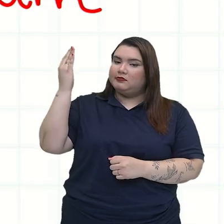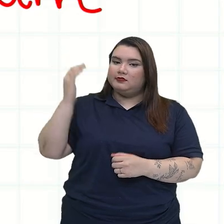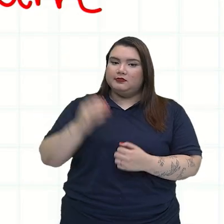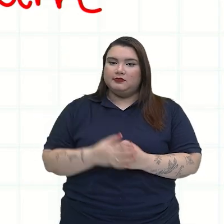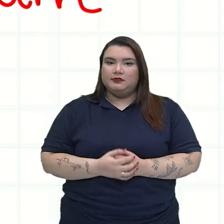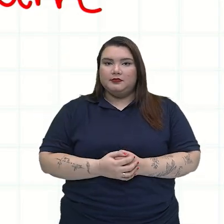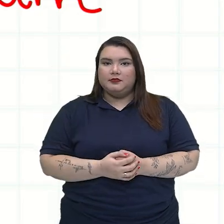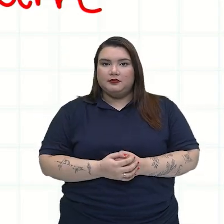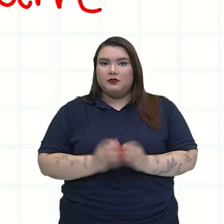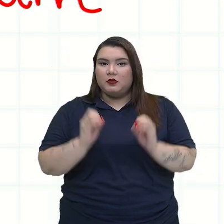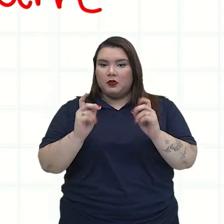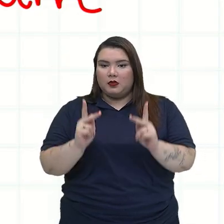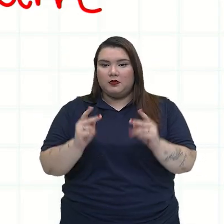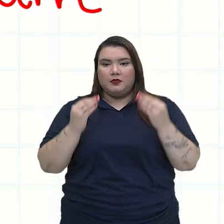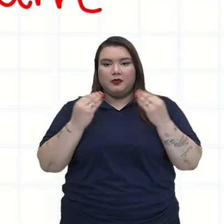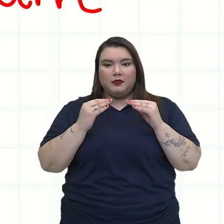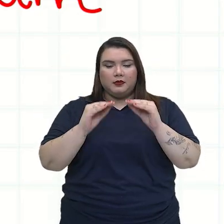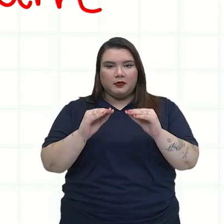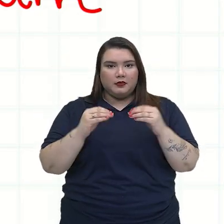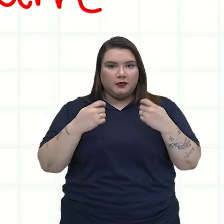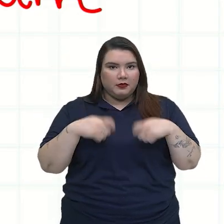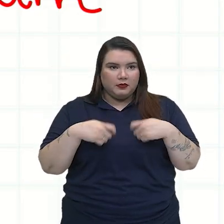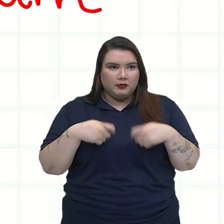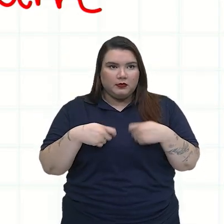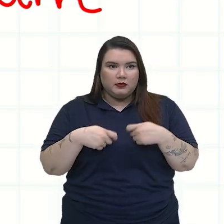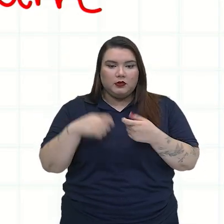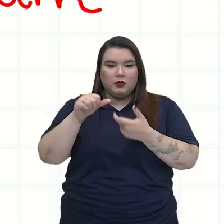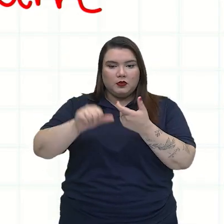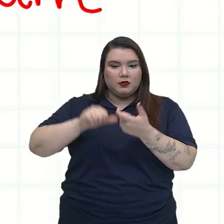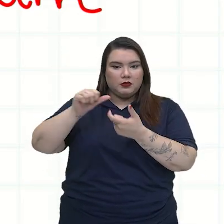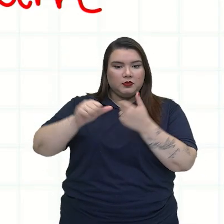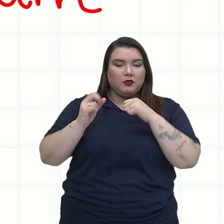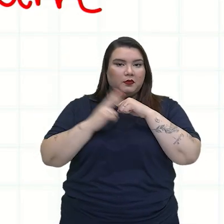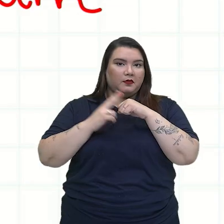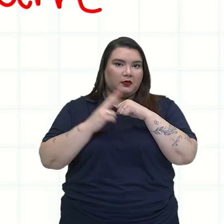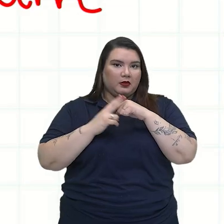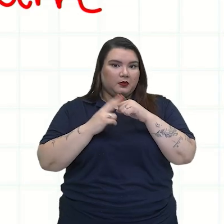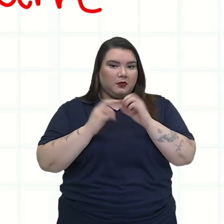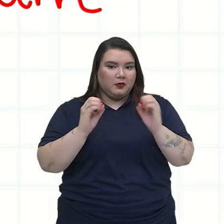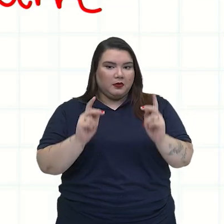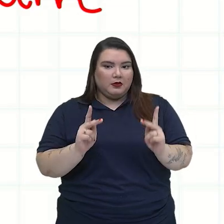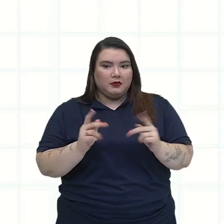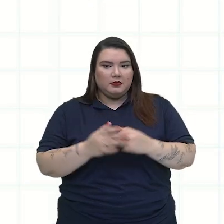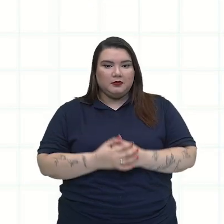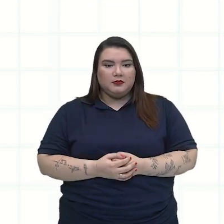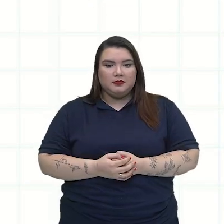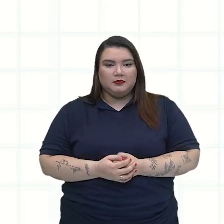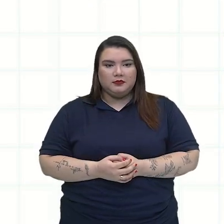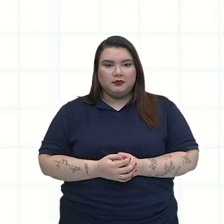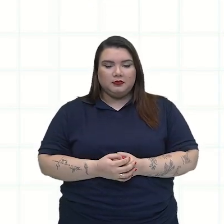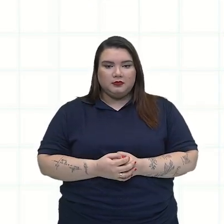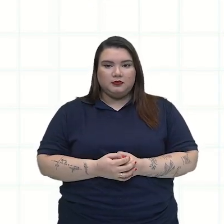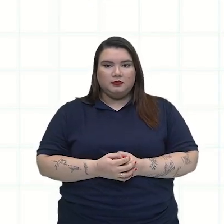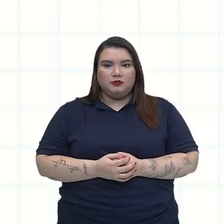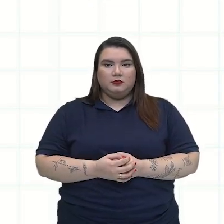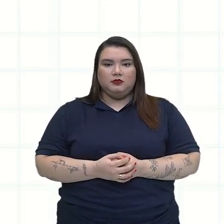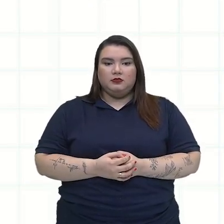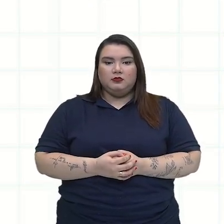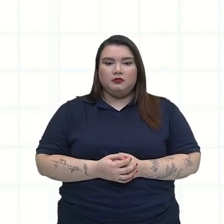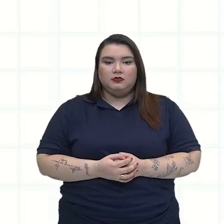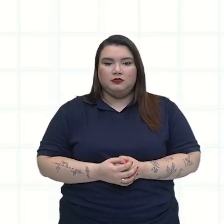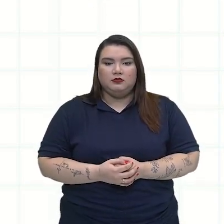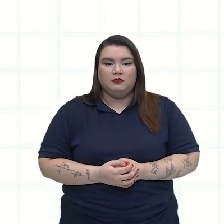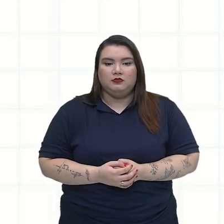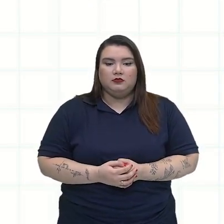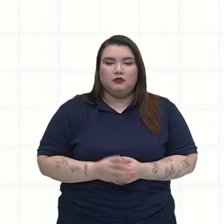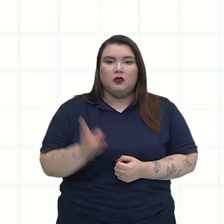conjugar ele, tá? Não posso falar you slim, tá? You slim. Temos ainda um outro, tá? Eu